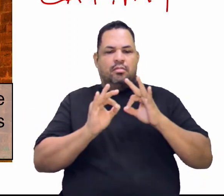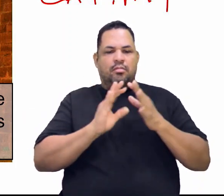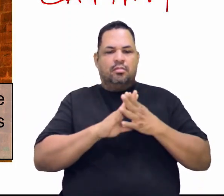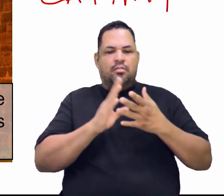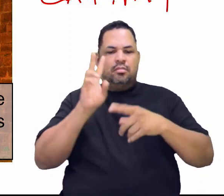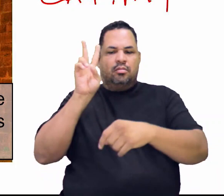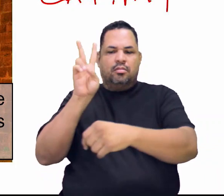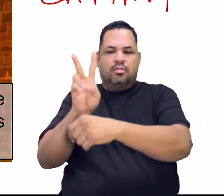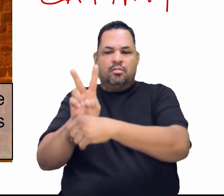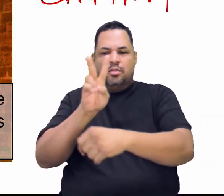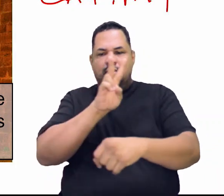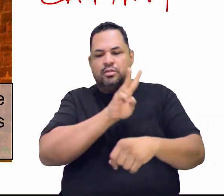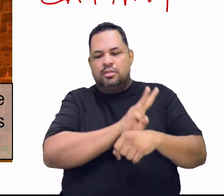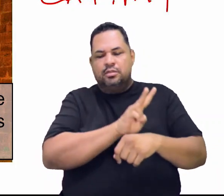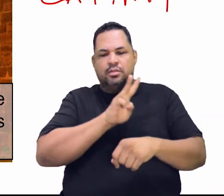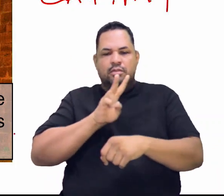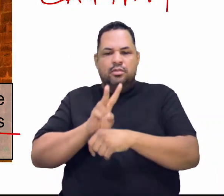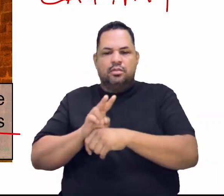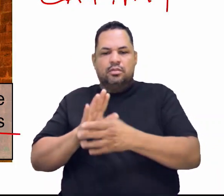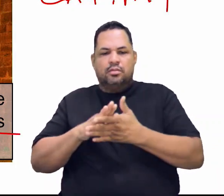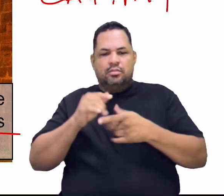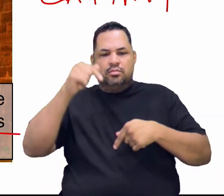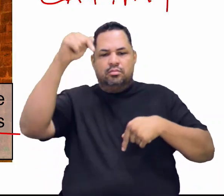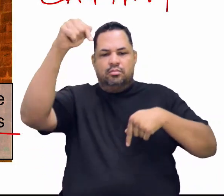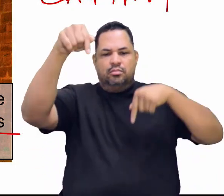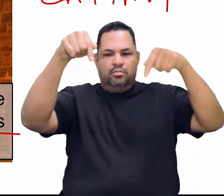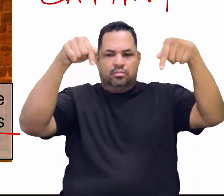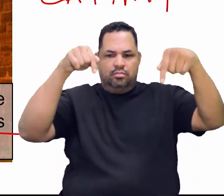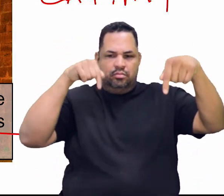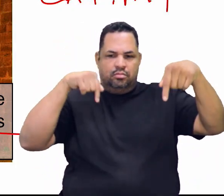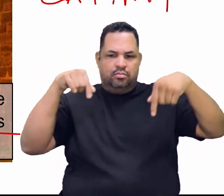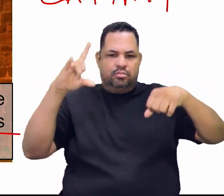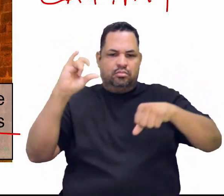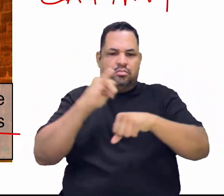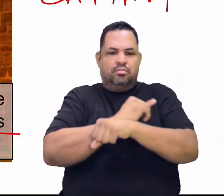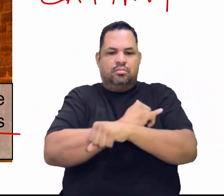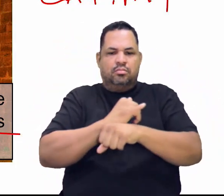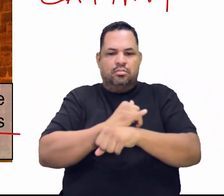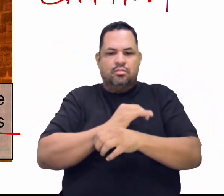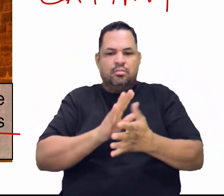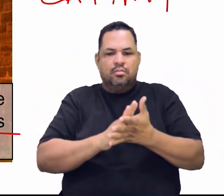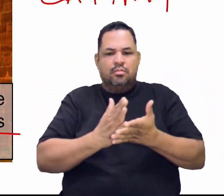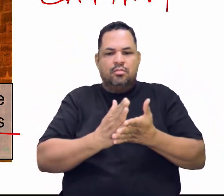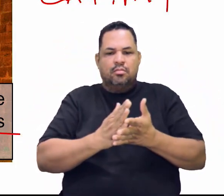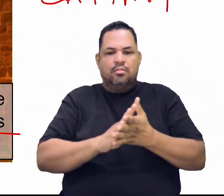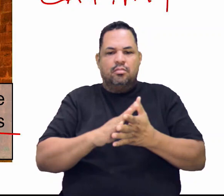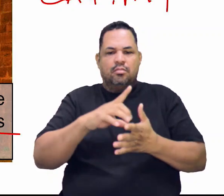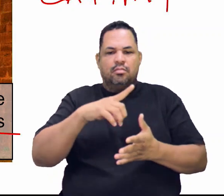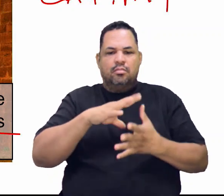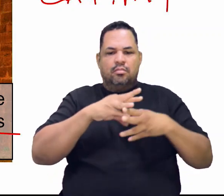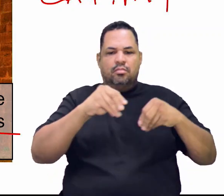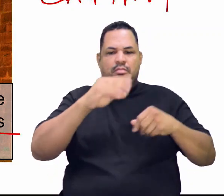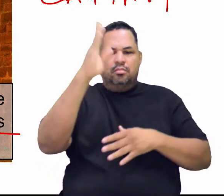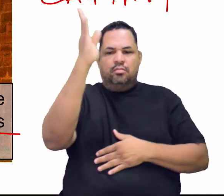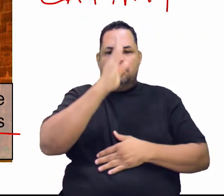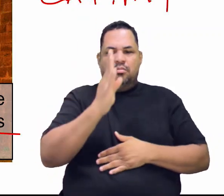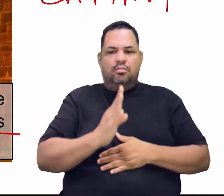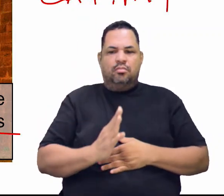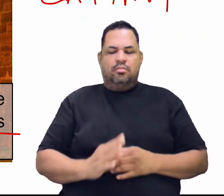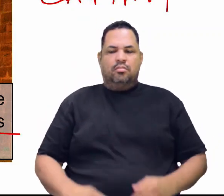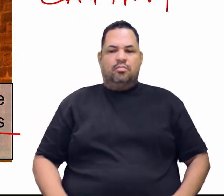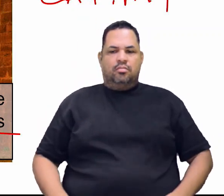levantar fortificações em pontos estratégicos da extensa terra